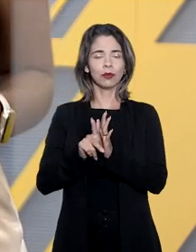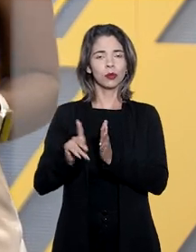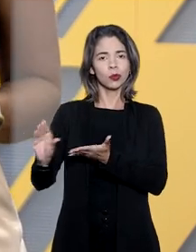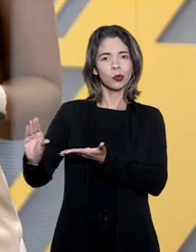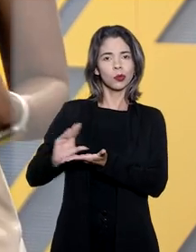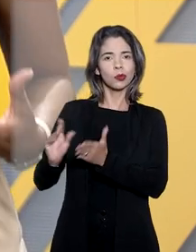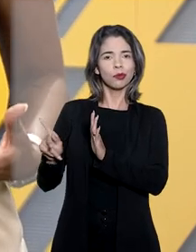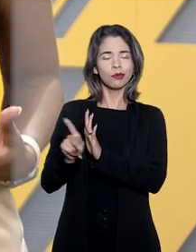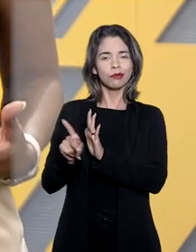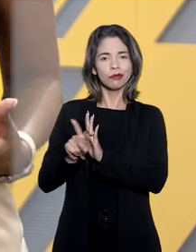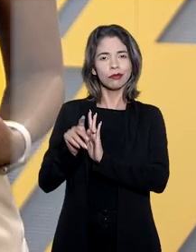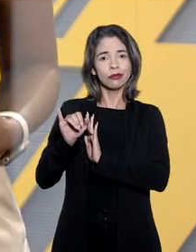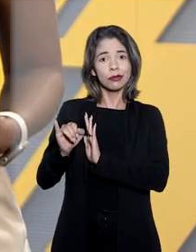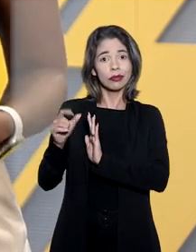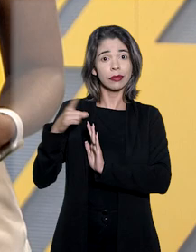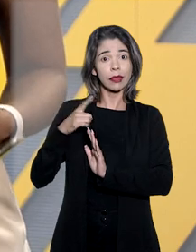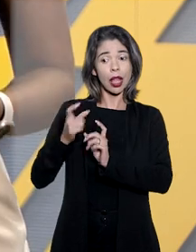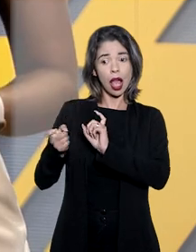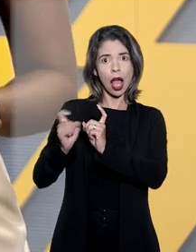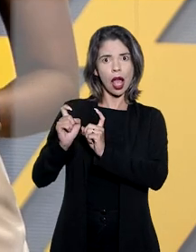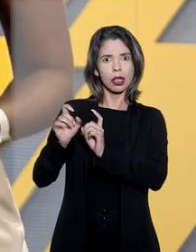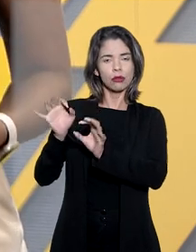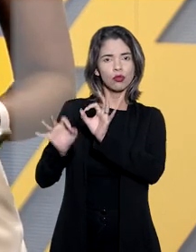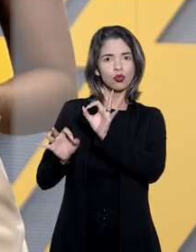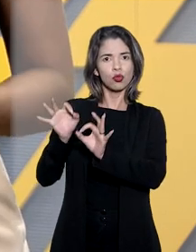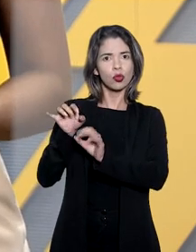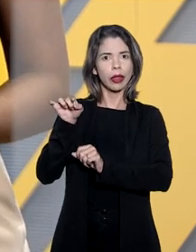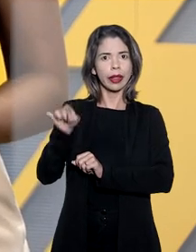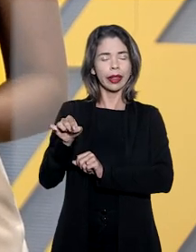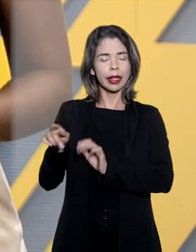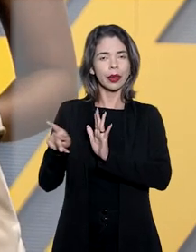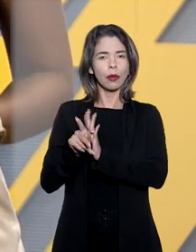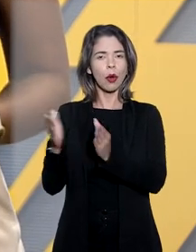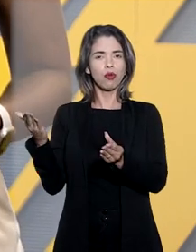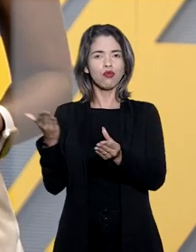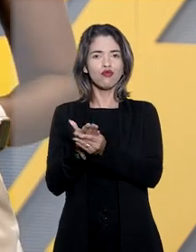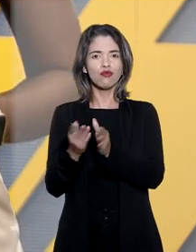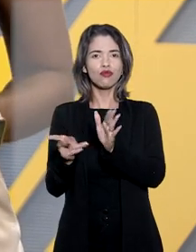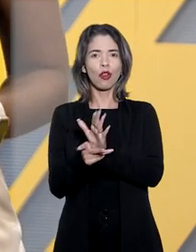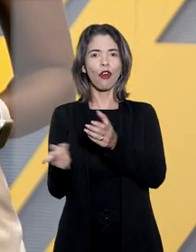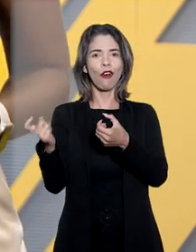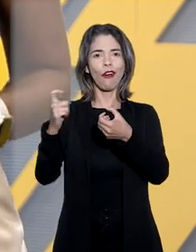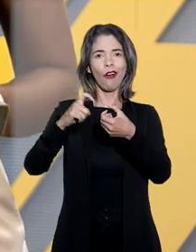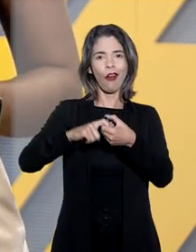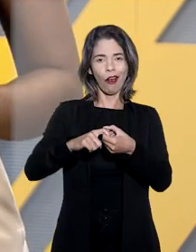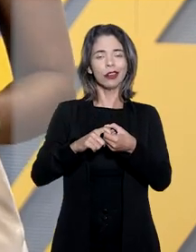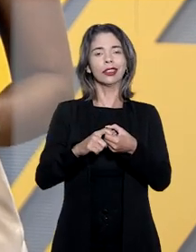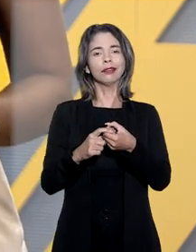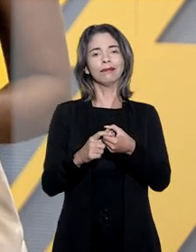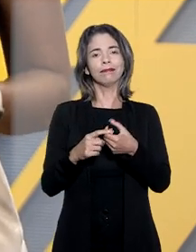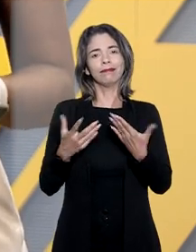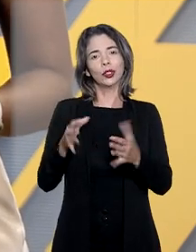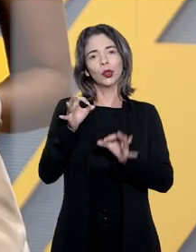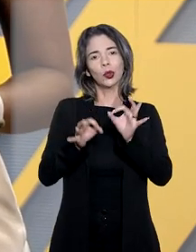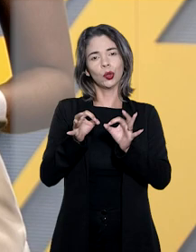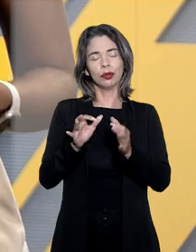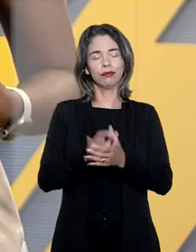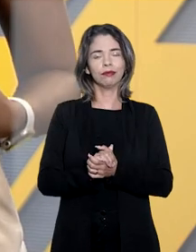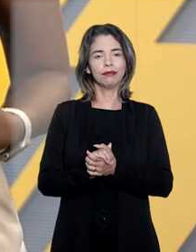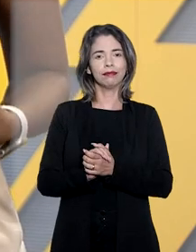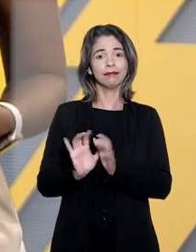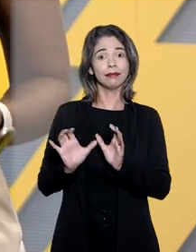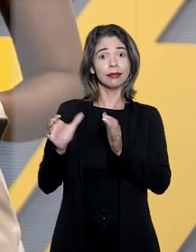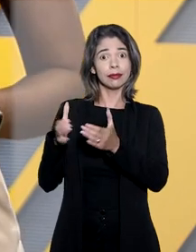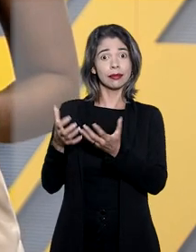de honorários de sucumbência em favor do administrador judicial nas ações de recuperação judicial. O entendimento